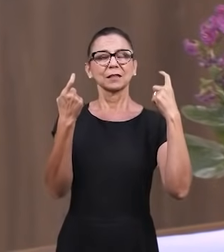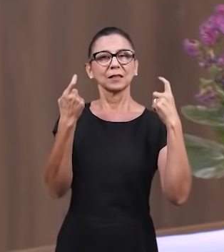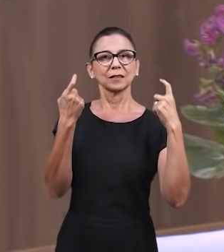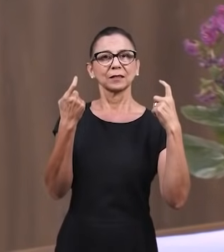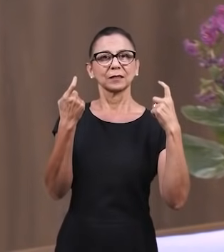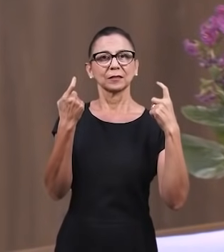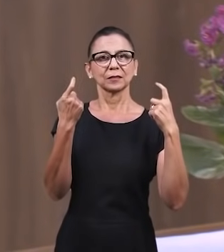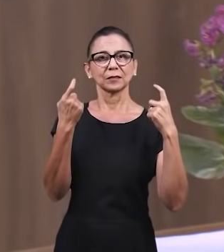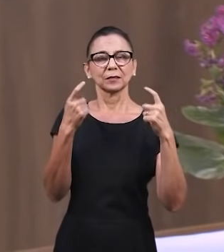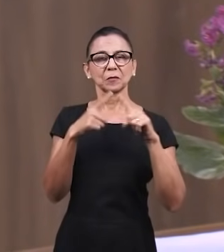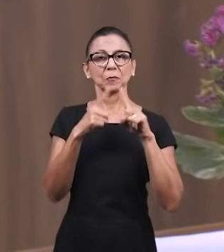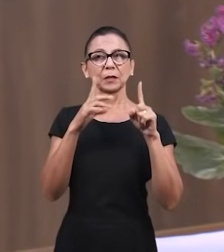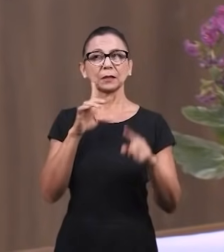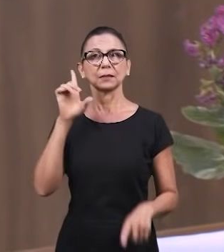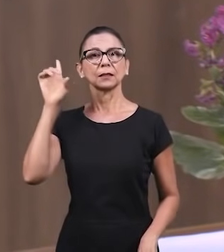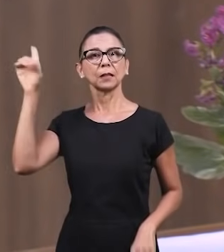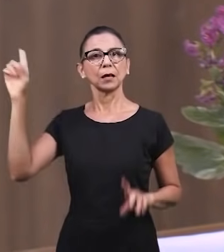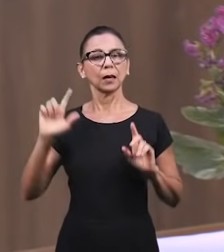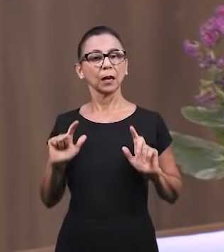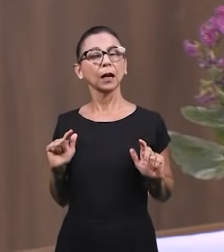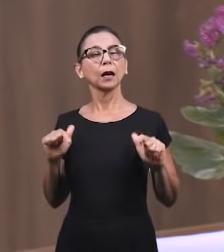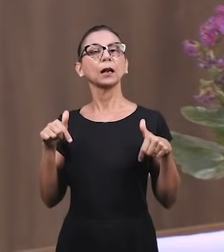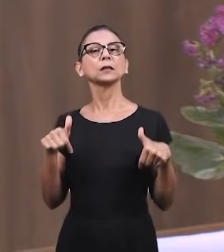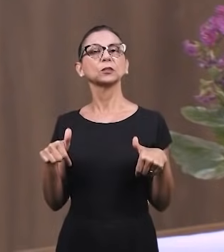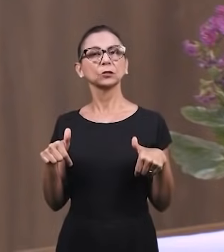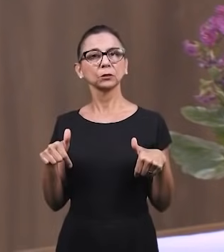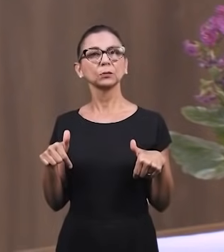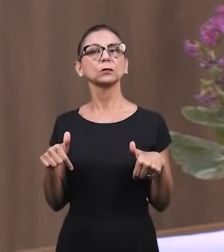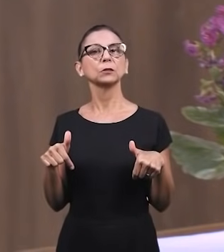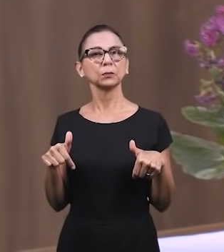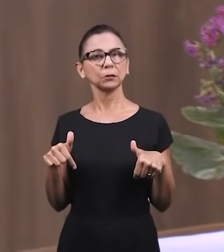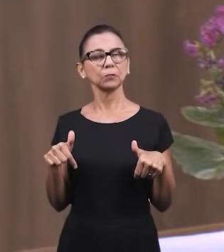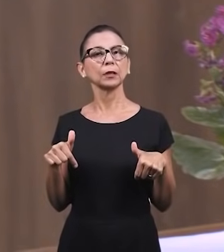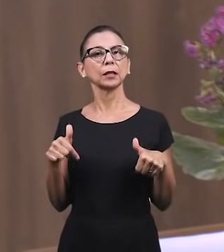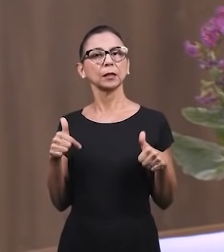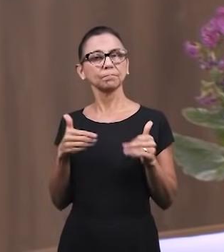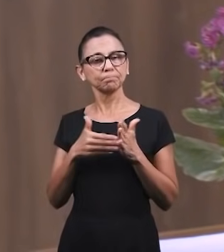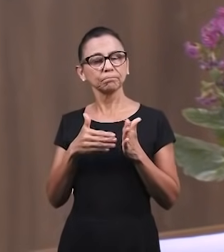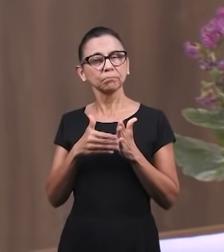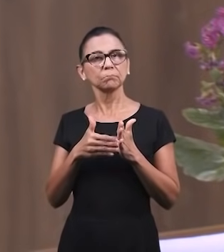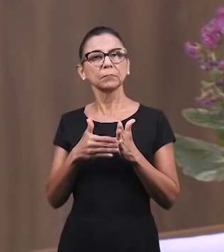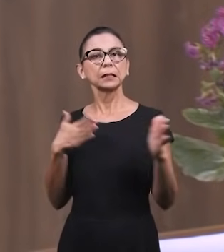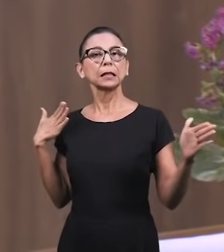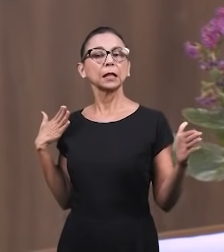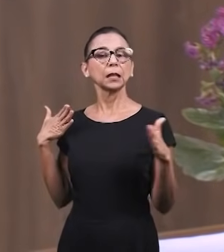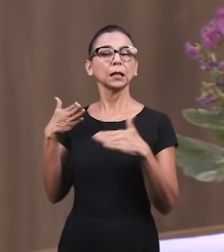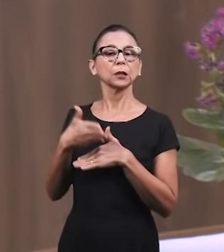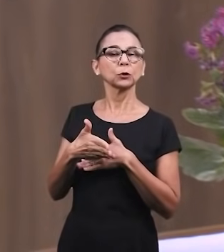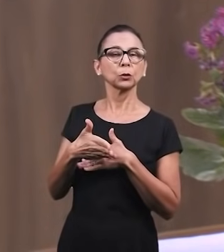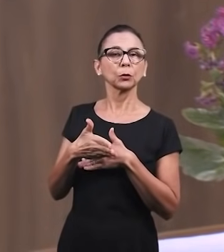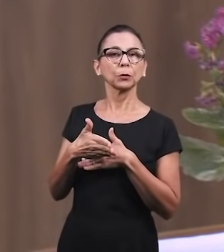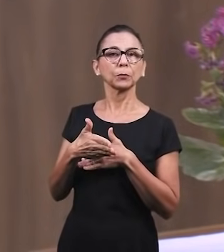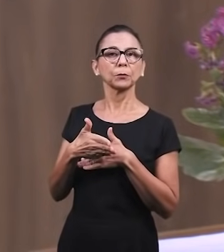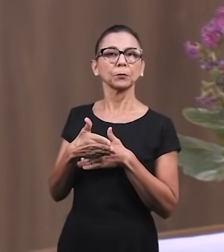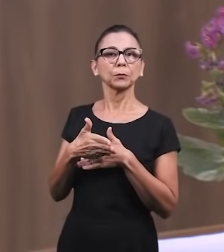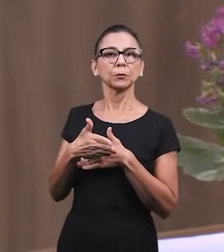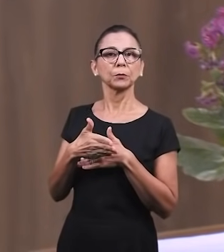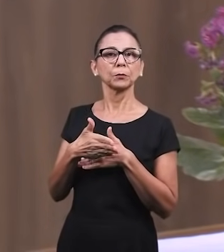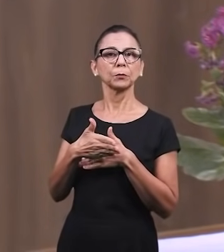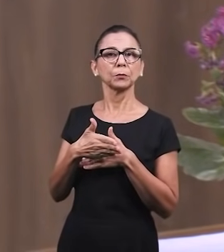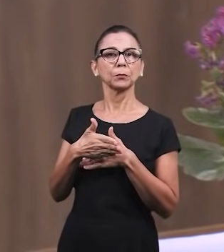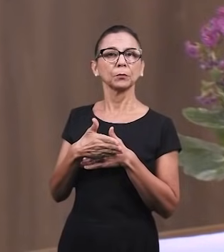preocupação, mas que Deus, Ele agiu, Deus, Ele interviu e Ele trouxe